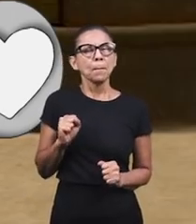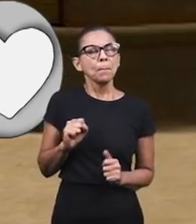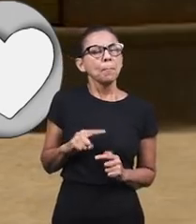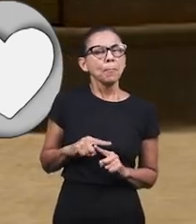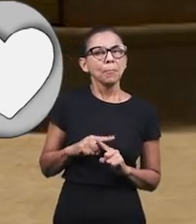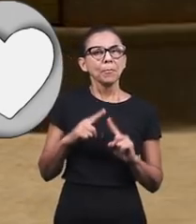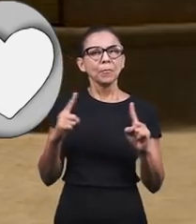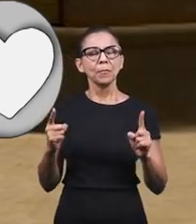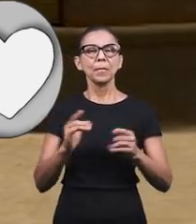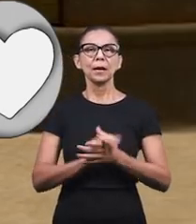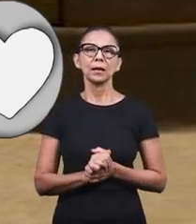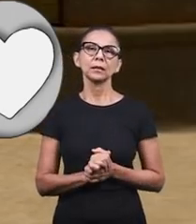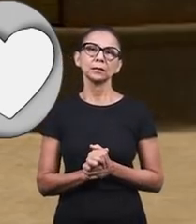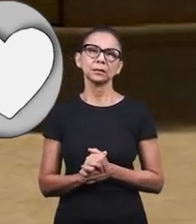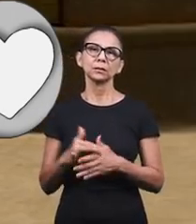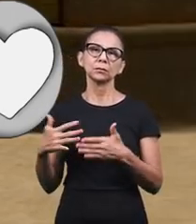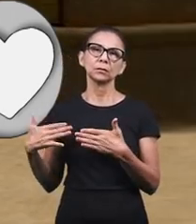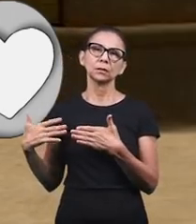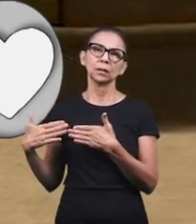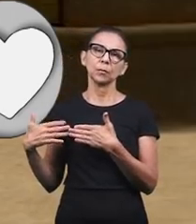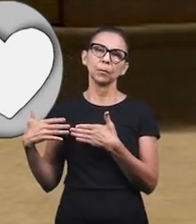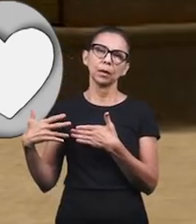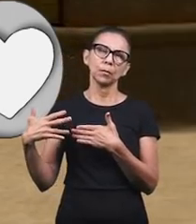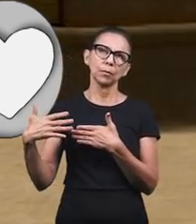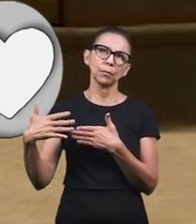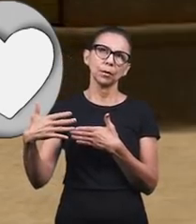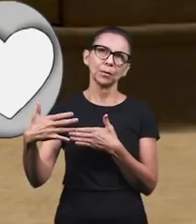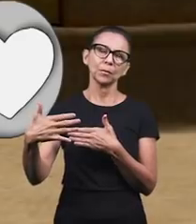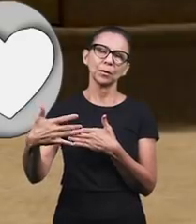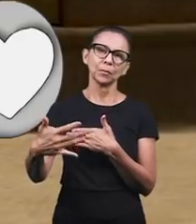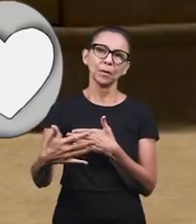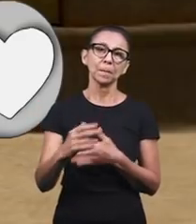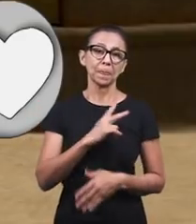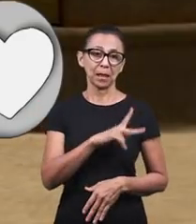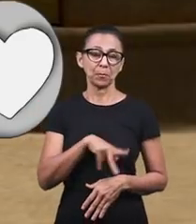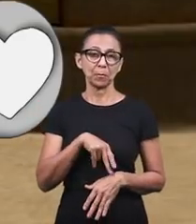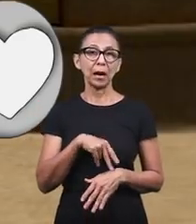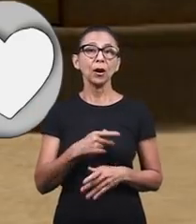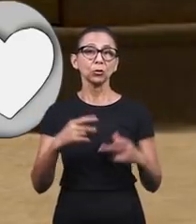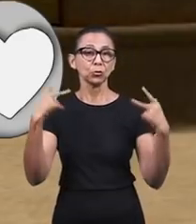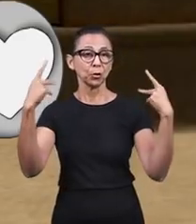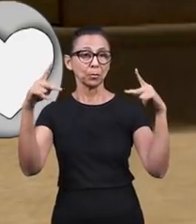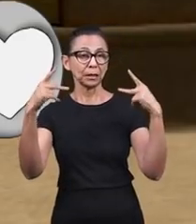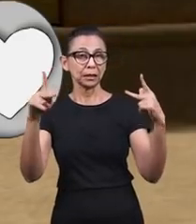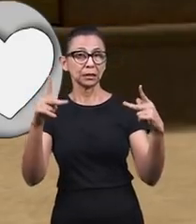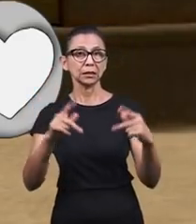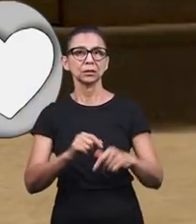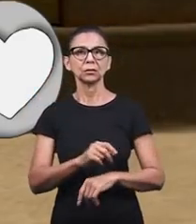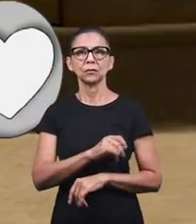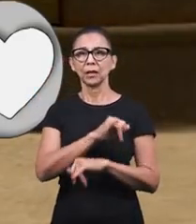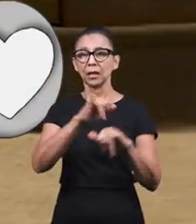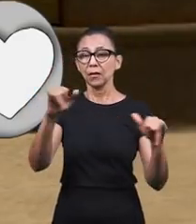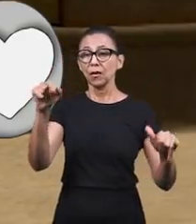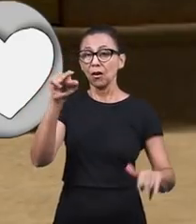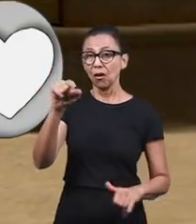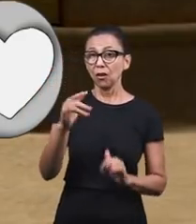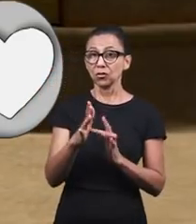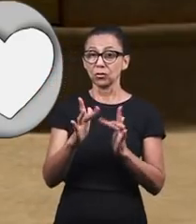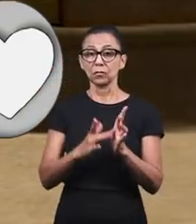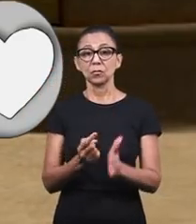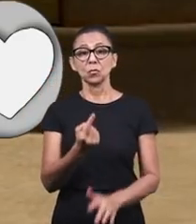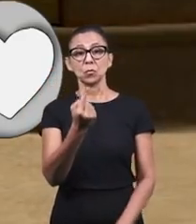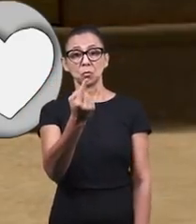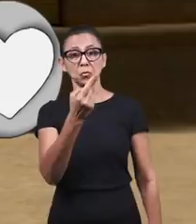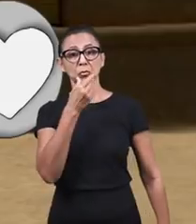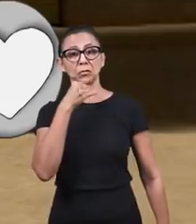Paulo foi pregando, foi falando do Senhor para as outras pessoas. Ele dizia que Jesus era o único Salvador, dizia que